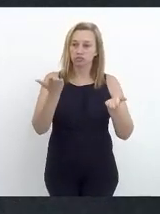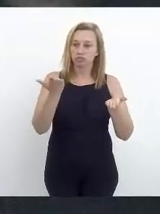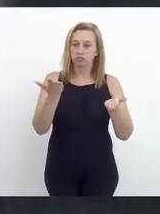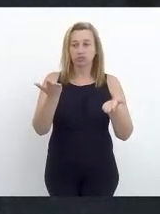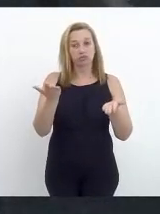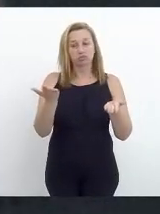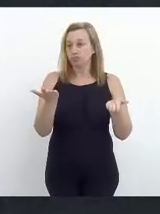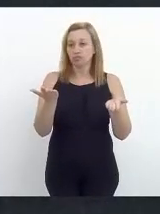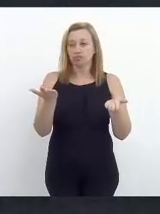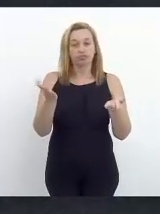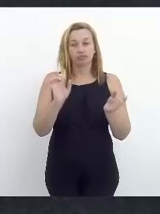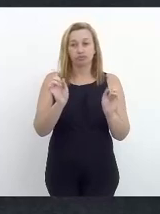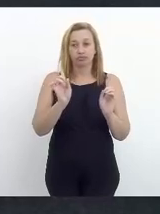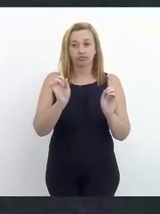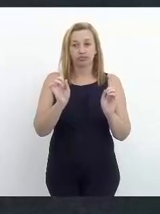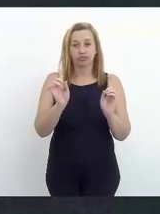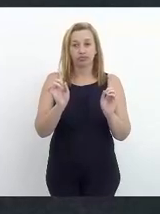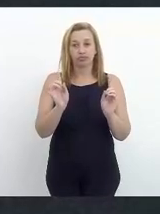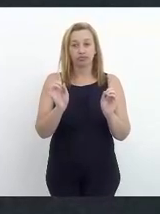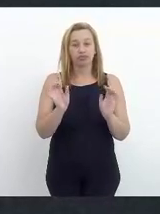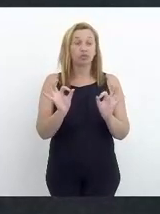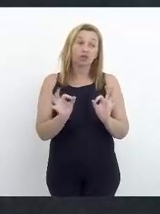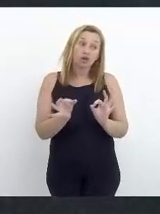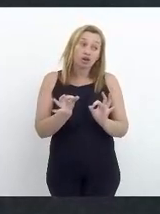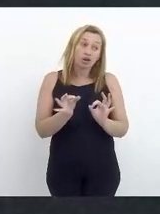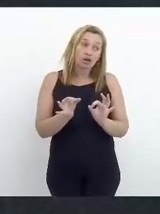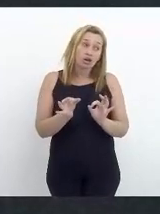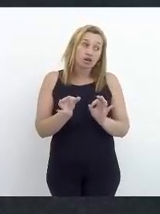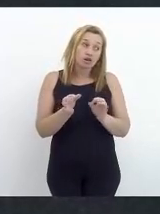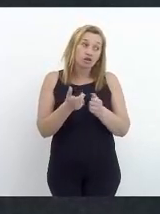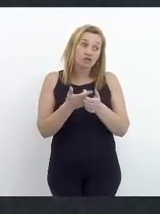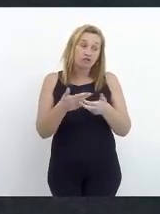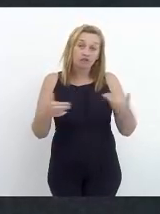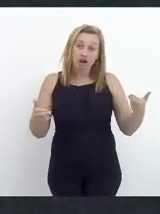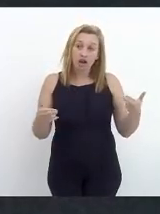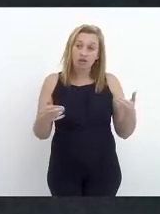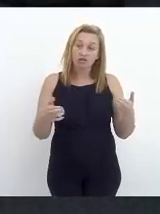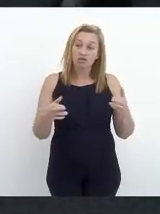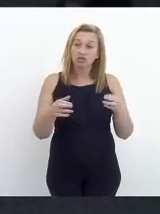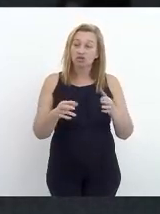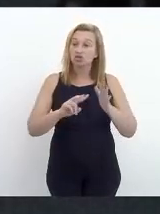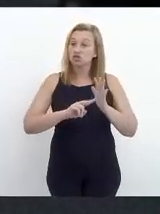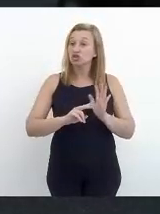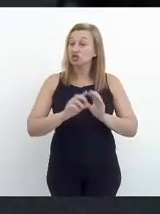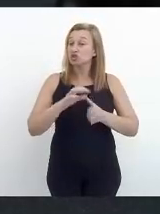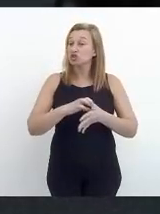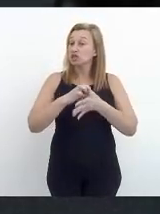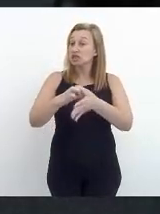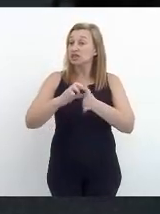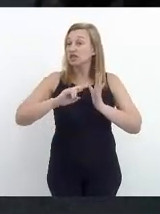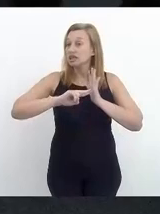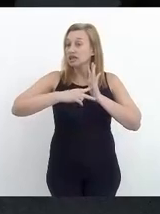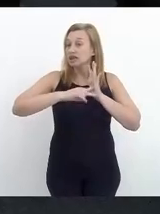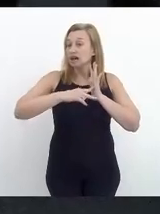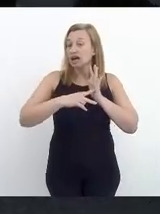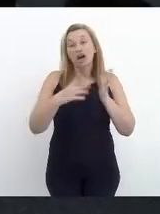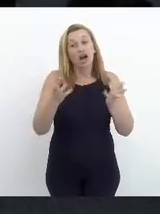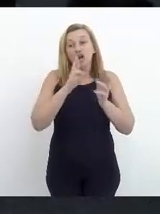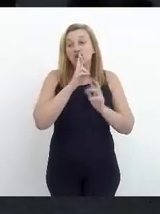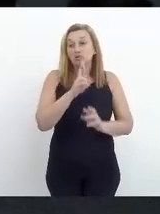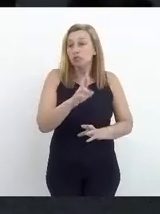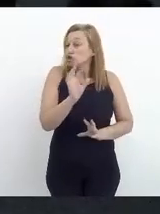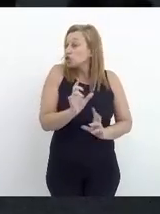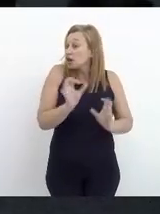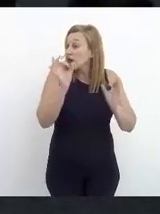medidas. Até porque a gente é acessado por uma pilha de líderes sindicais. E a resposta é sempre a mesma. Colégio de líderes